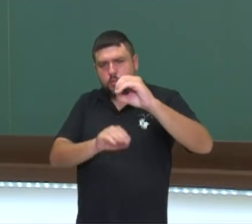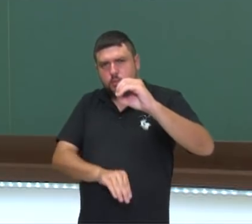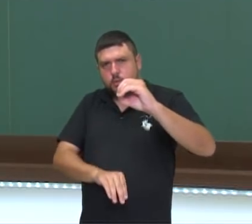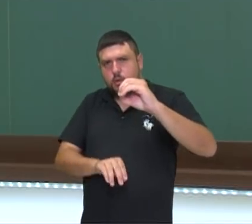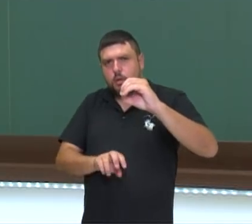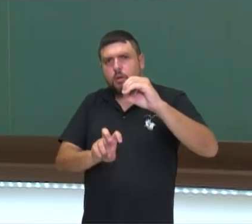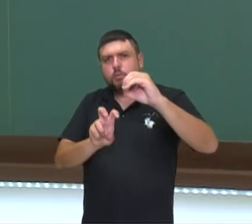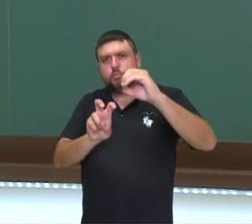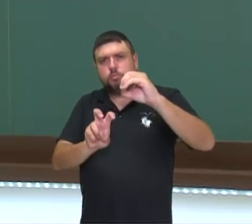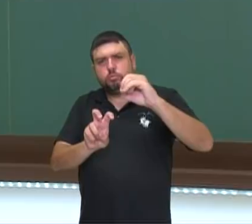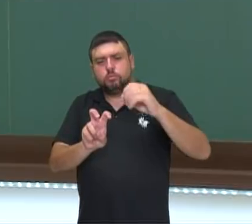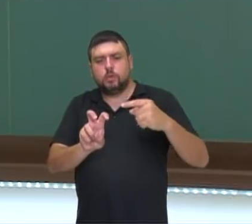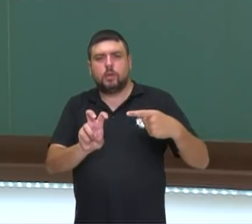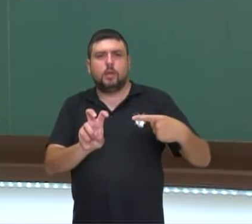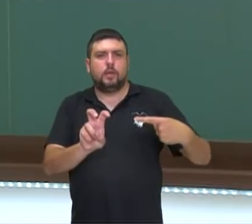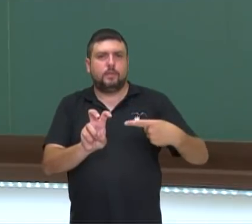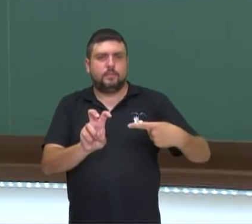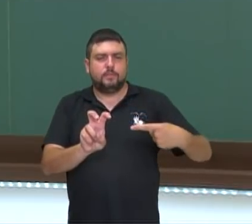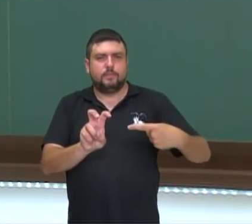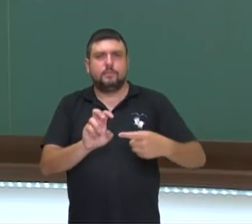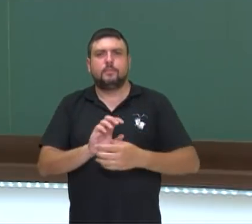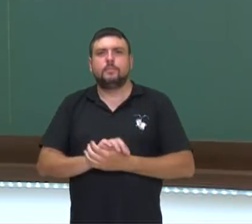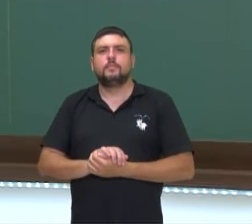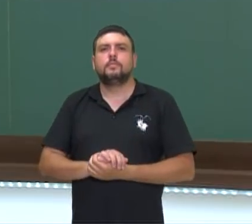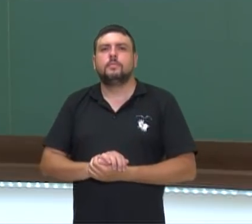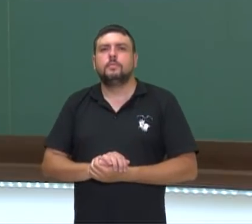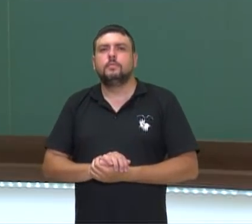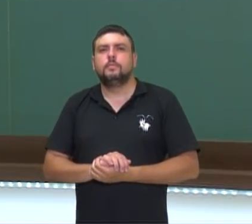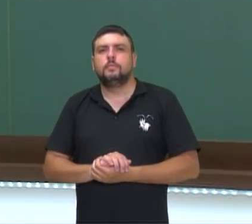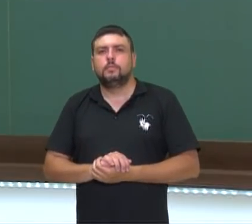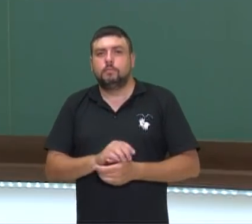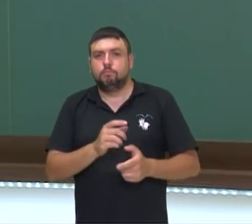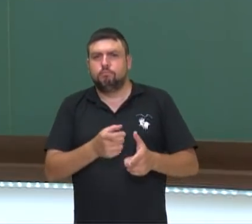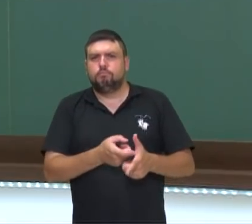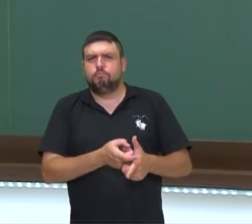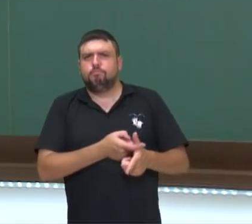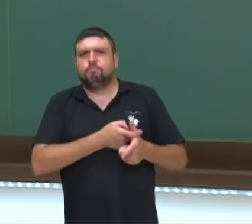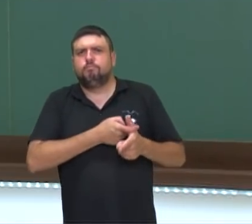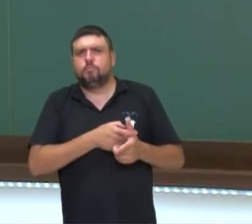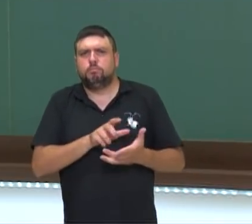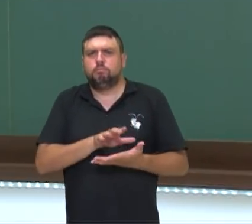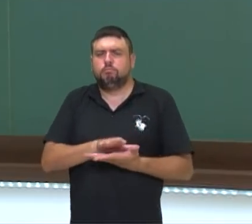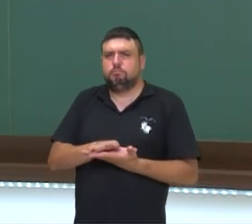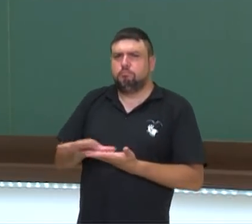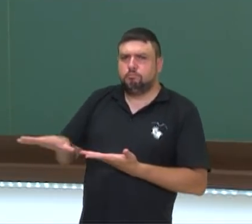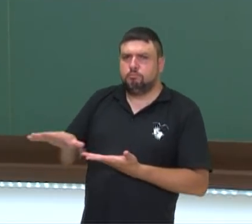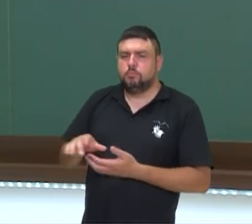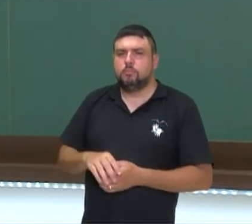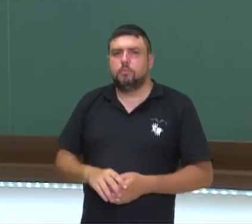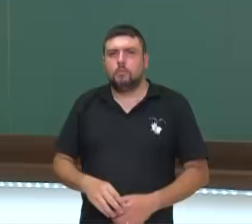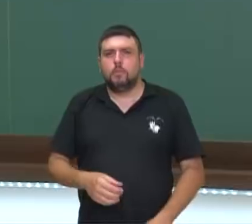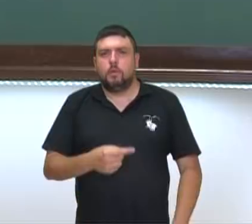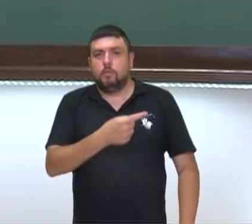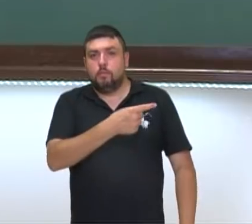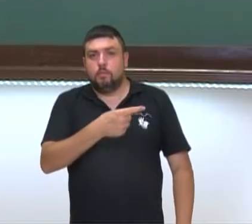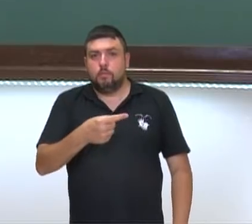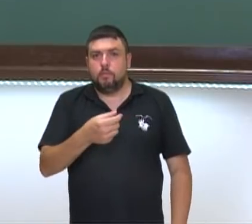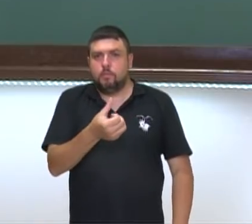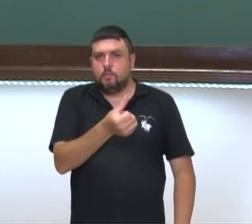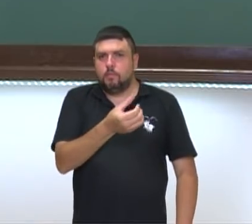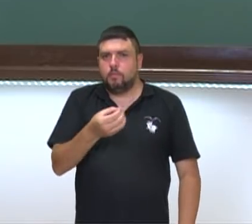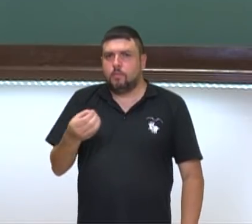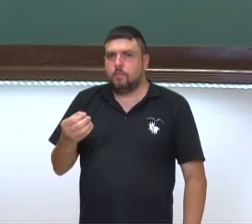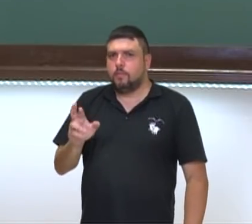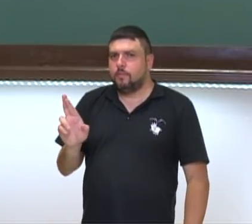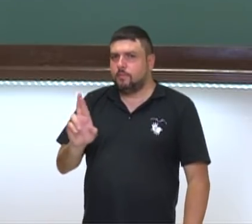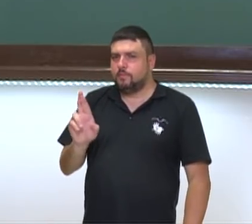marco, abaixo vai ser menos 5. E um débito, sai o dinheiro, menos R$600.